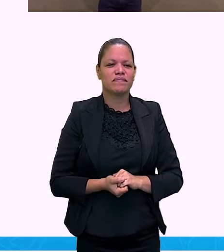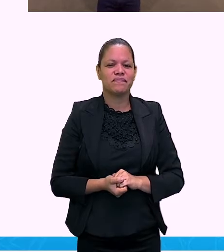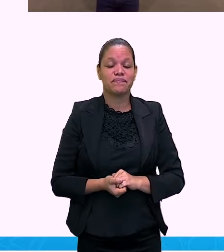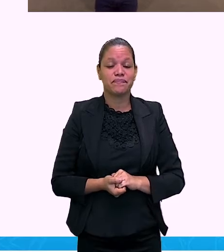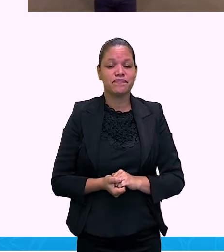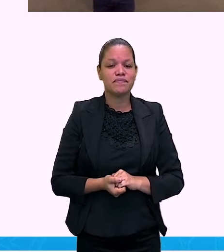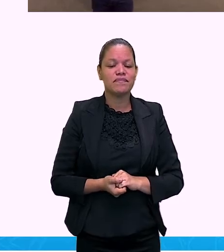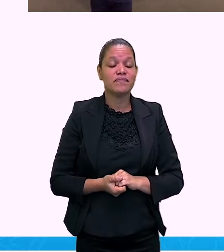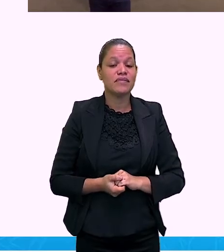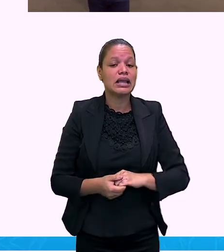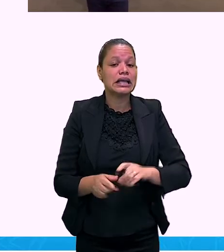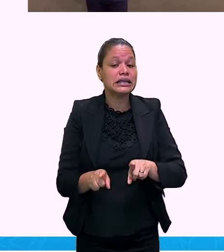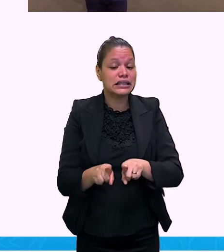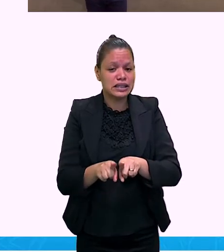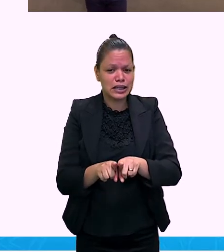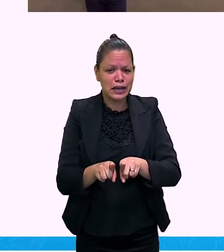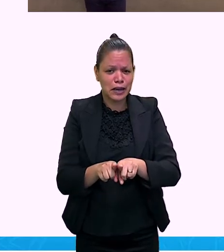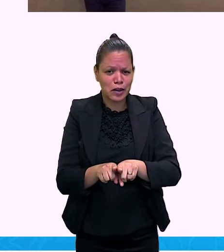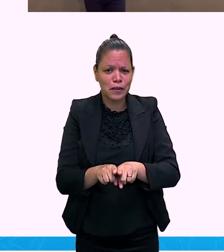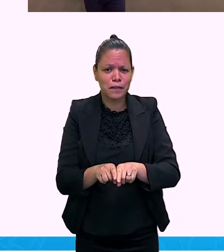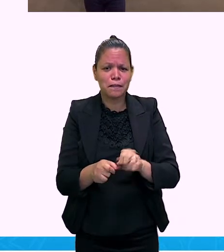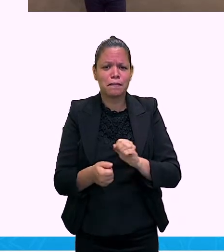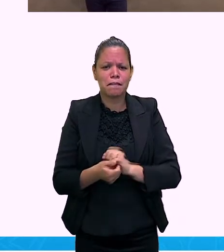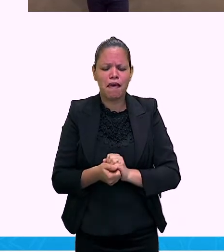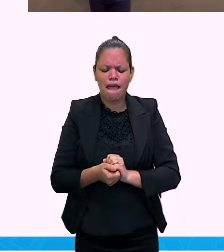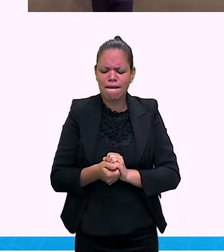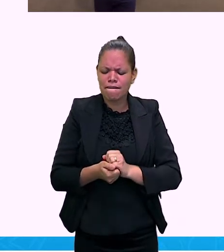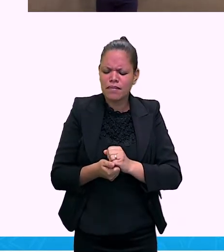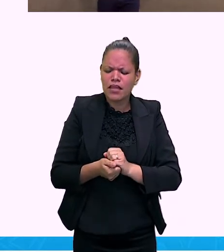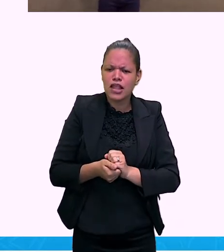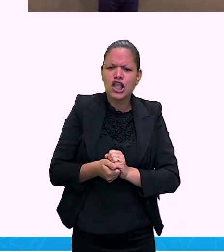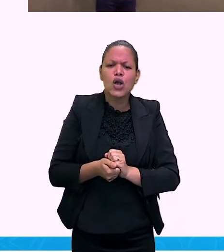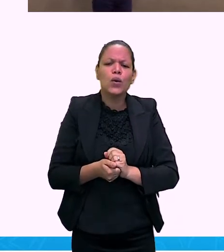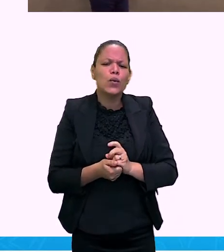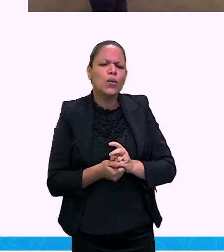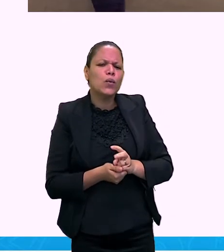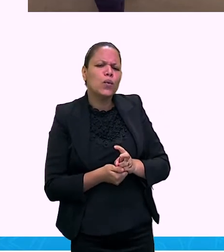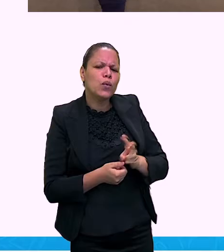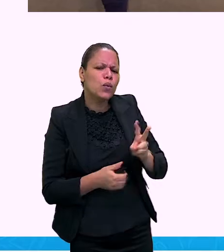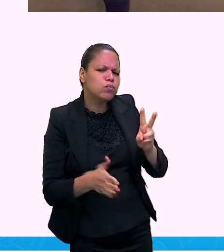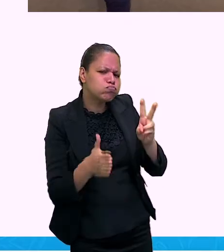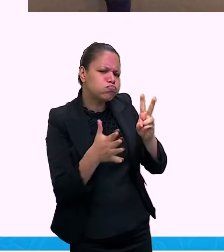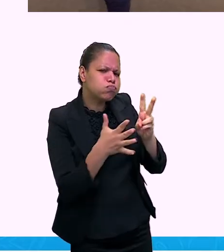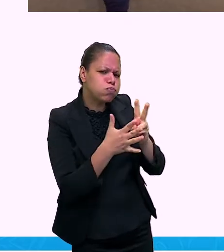Outro detalhe é que, apesar de compartilhar a mesma língua, né, que era o